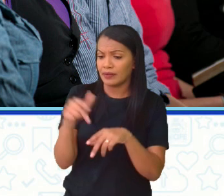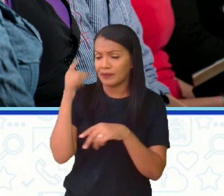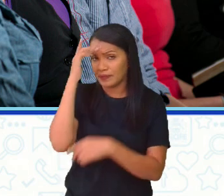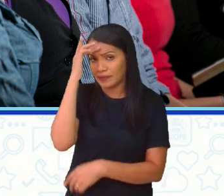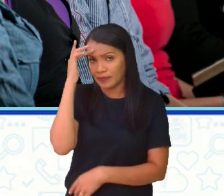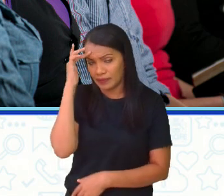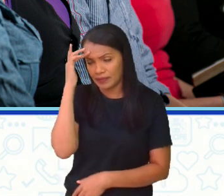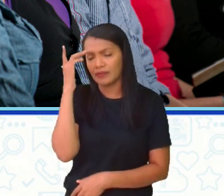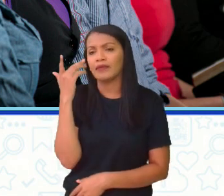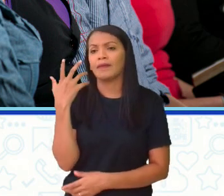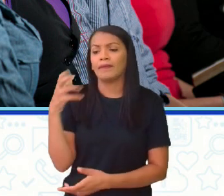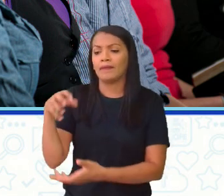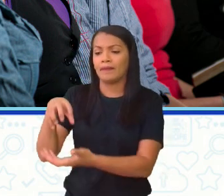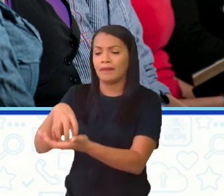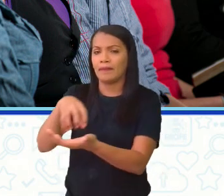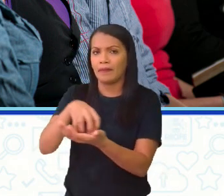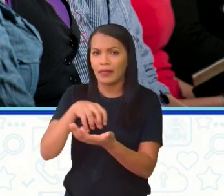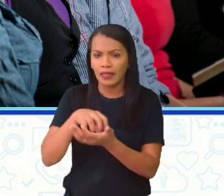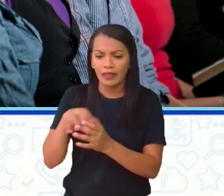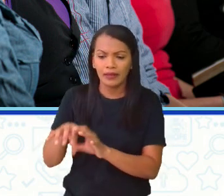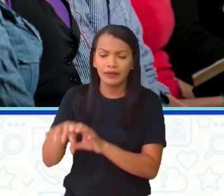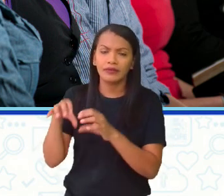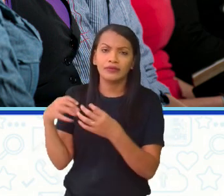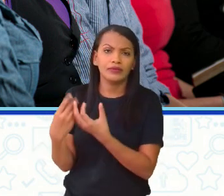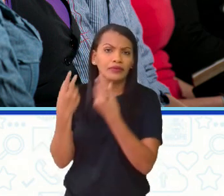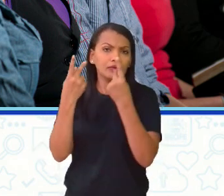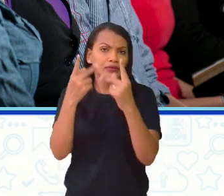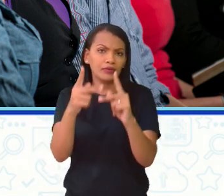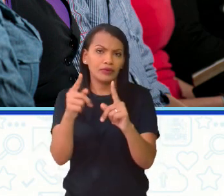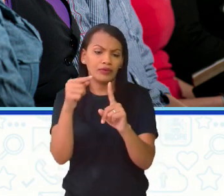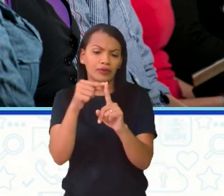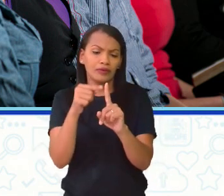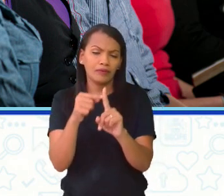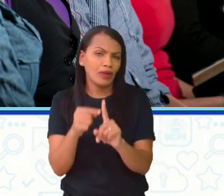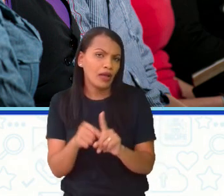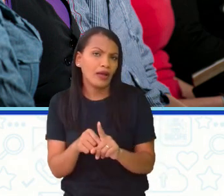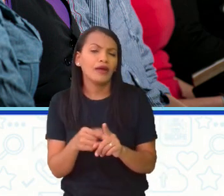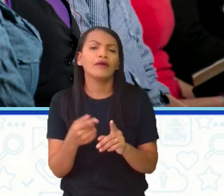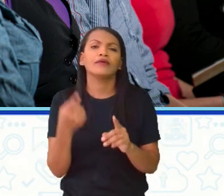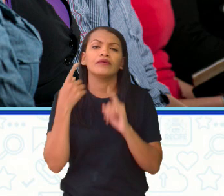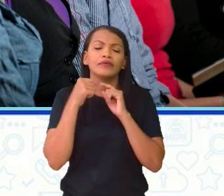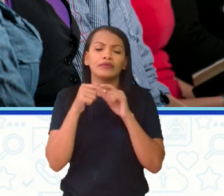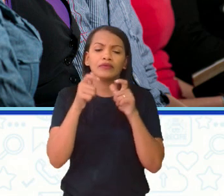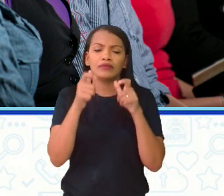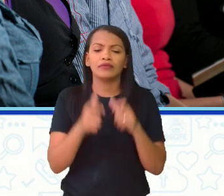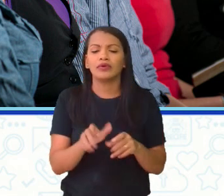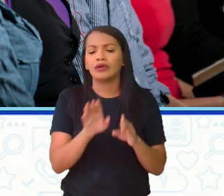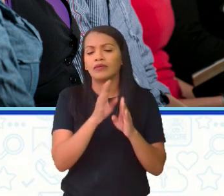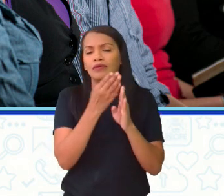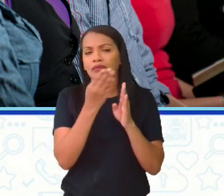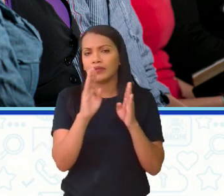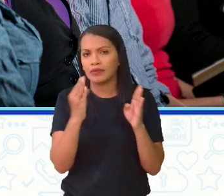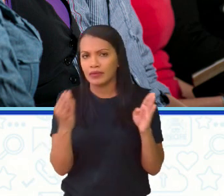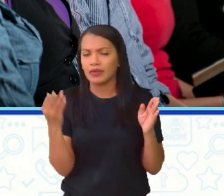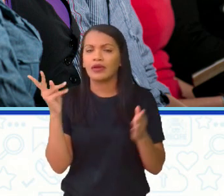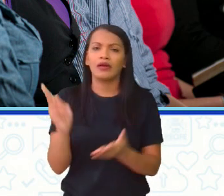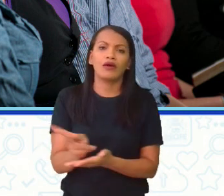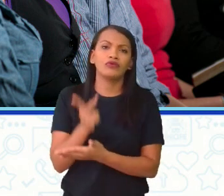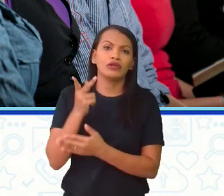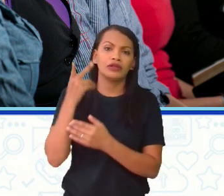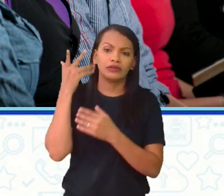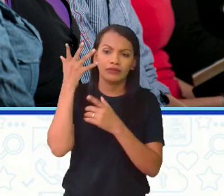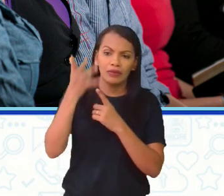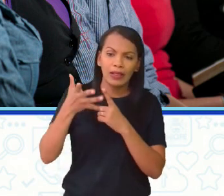não é? Os centros comunitários aí nos seus bairros, bibliotecas, também é um local que acontece palestra, não